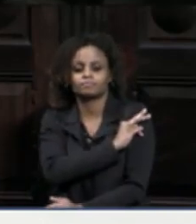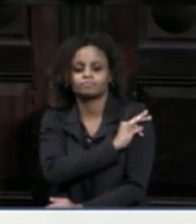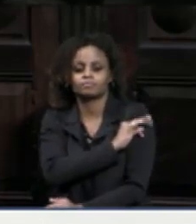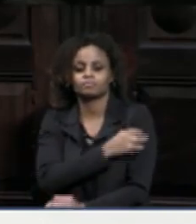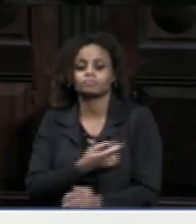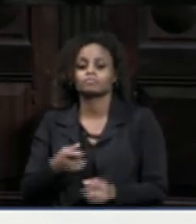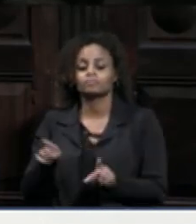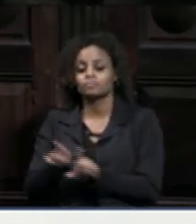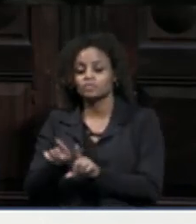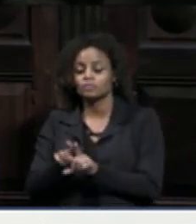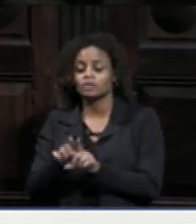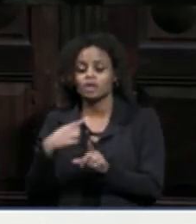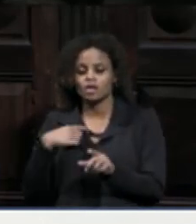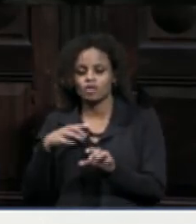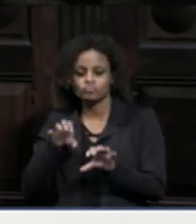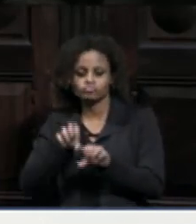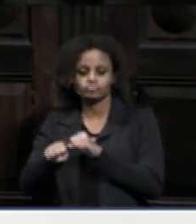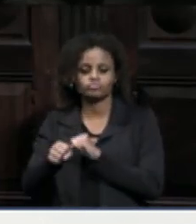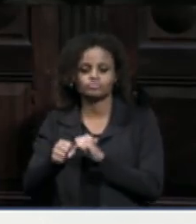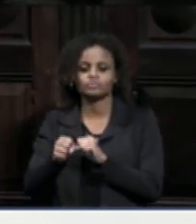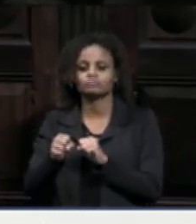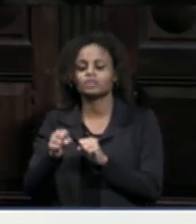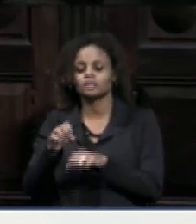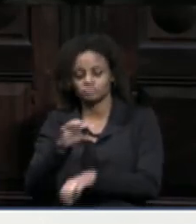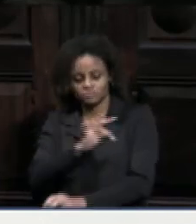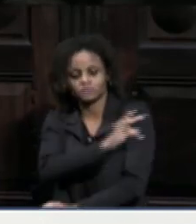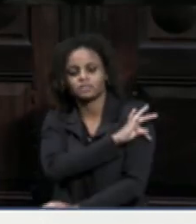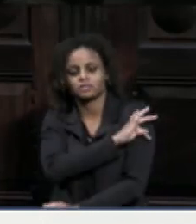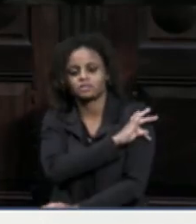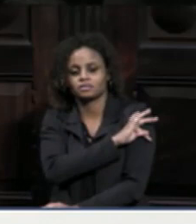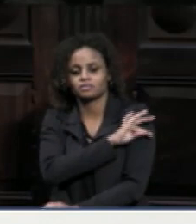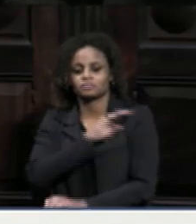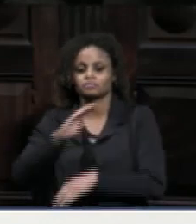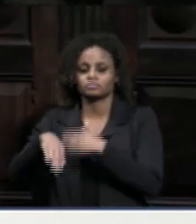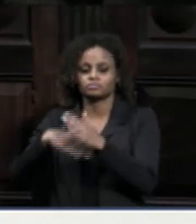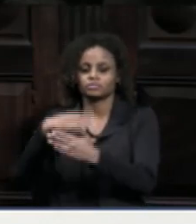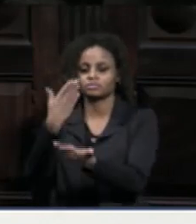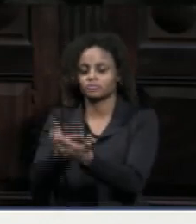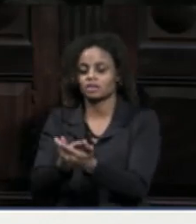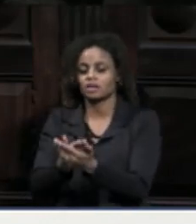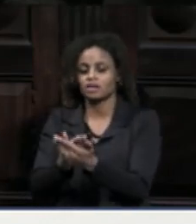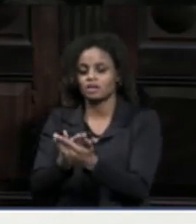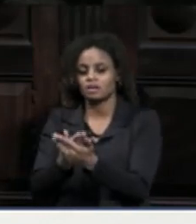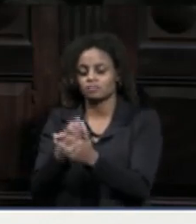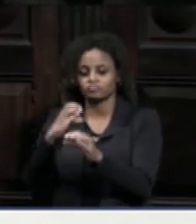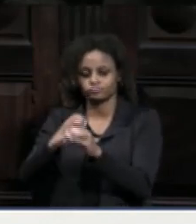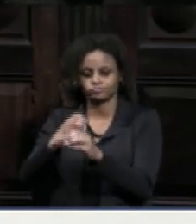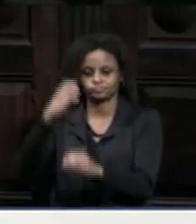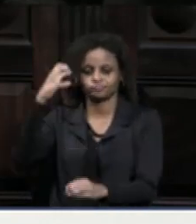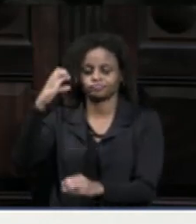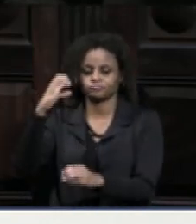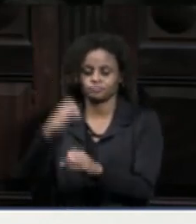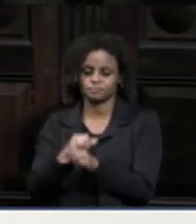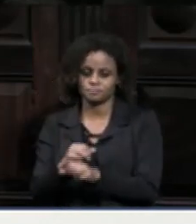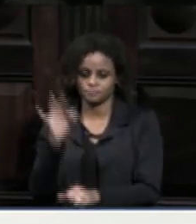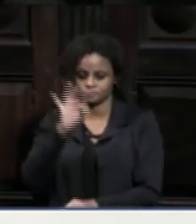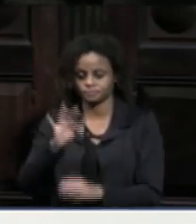de estradas, até chegar na Escola de Engenharia. Então, eu sou fruto